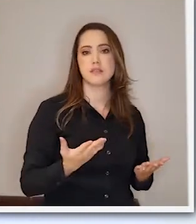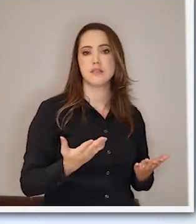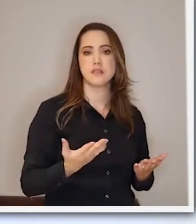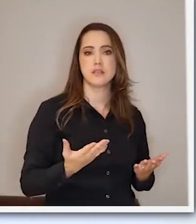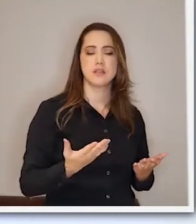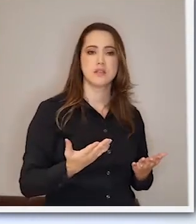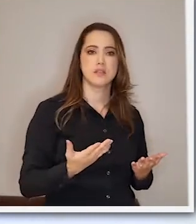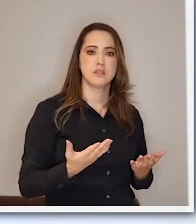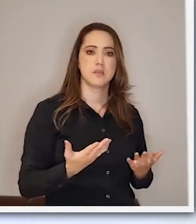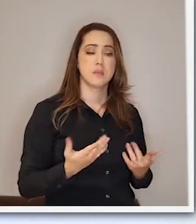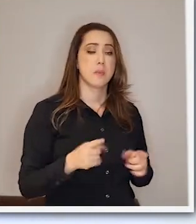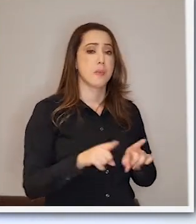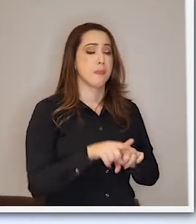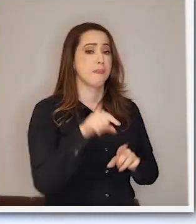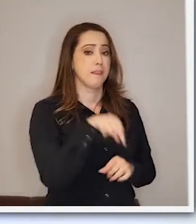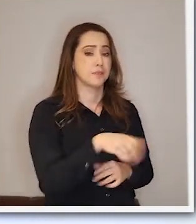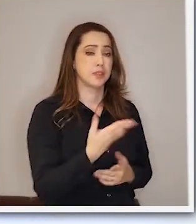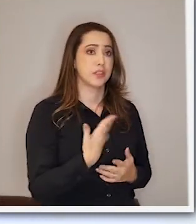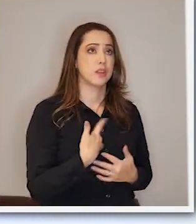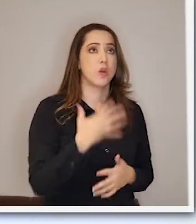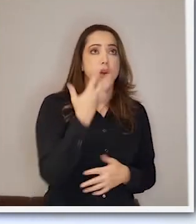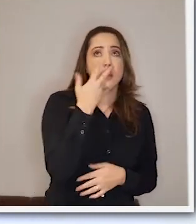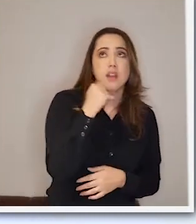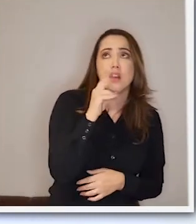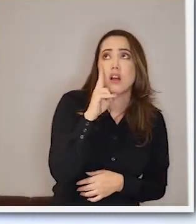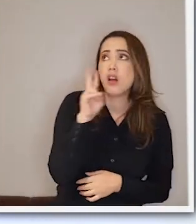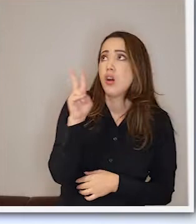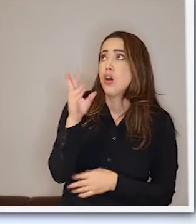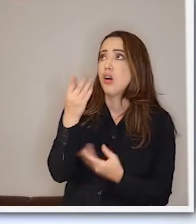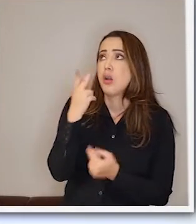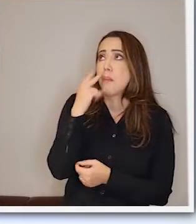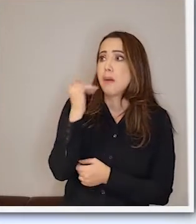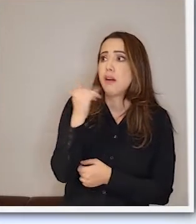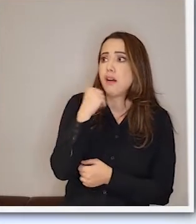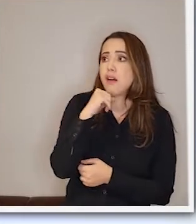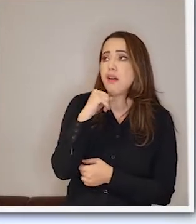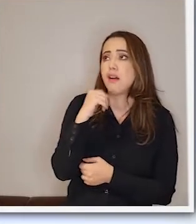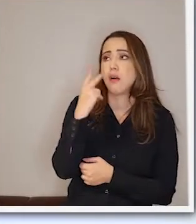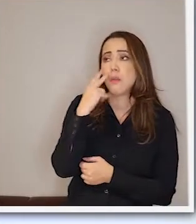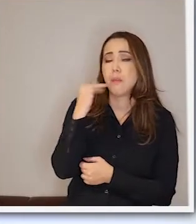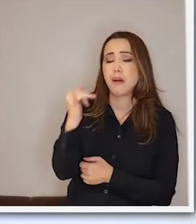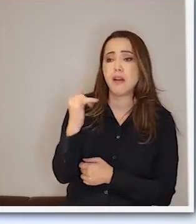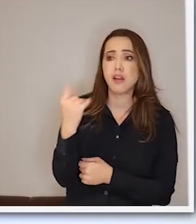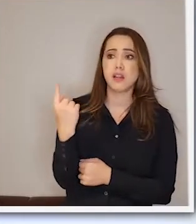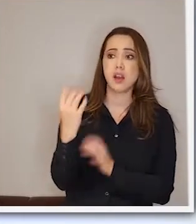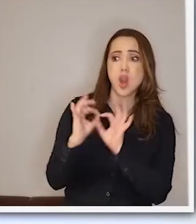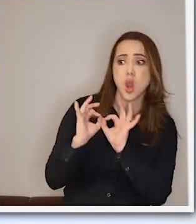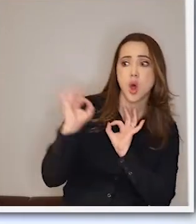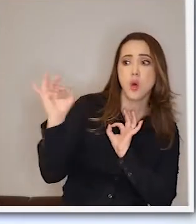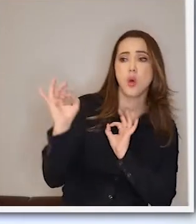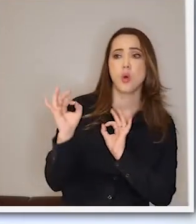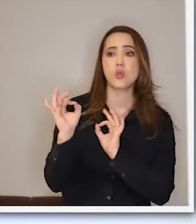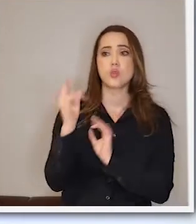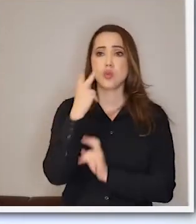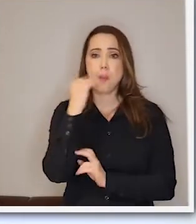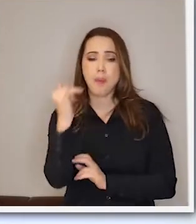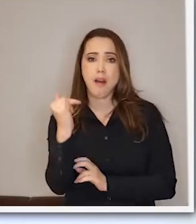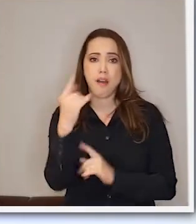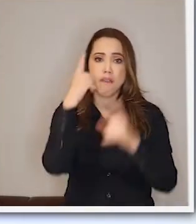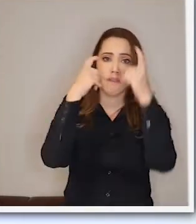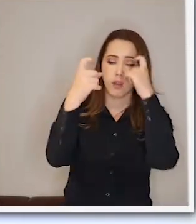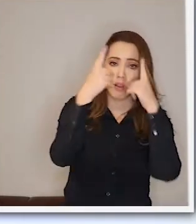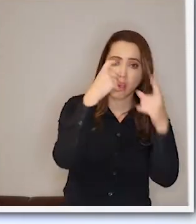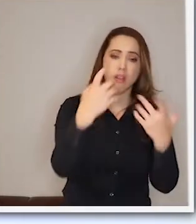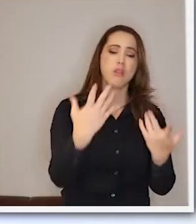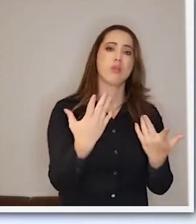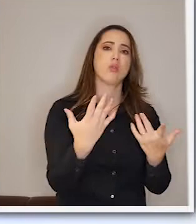muita agressividade nessa criança. Então, quando a criança ela sente a ausência, essa